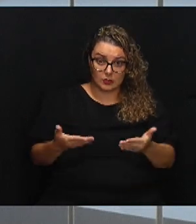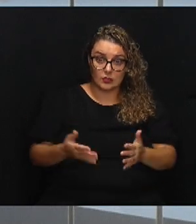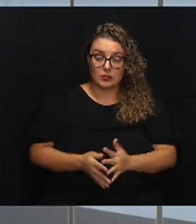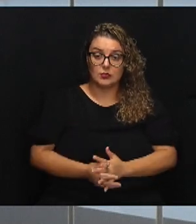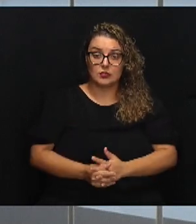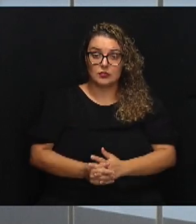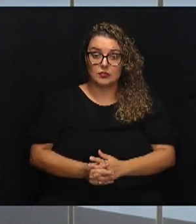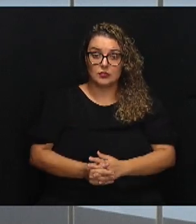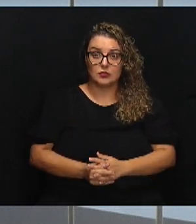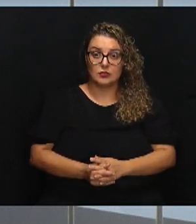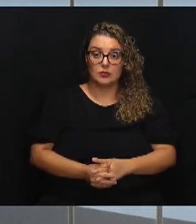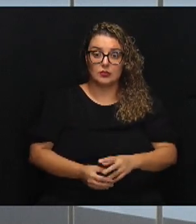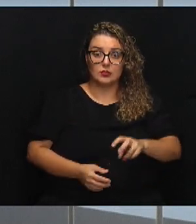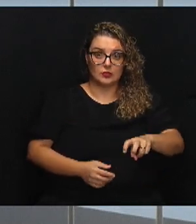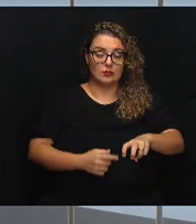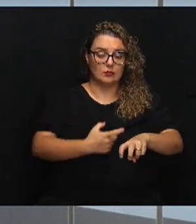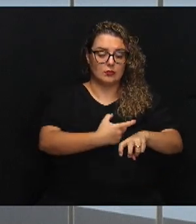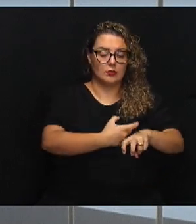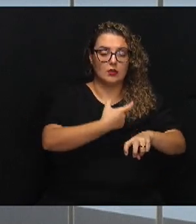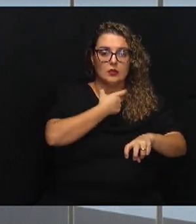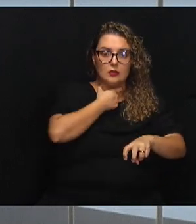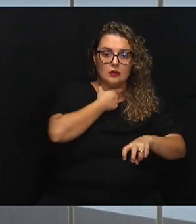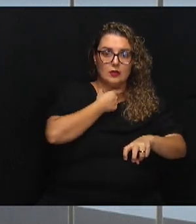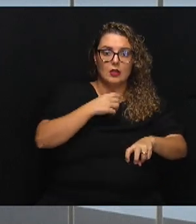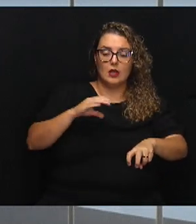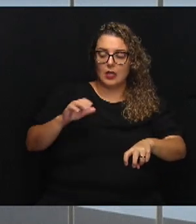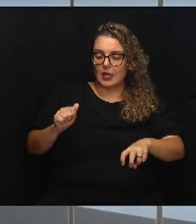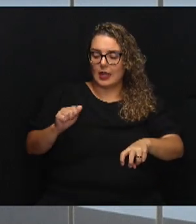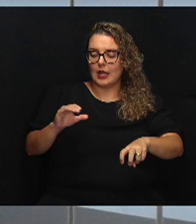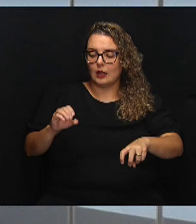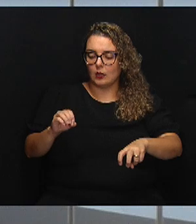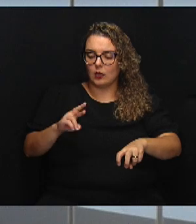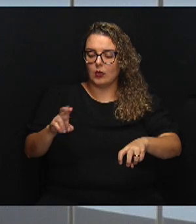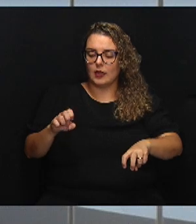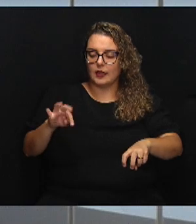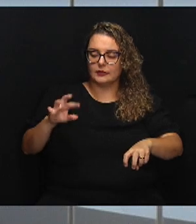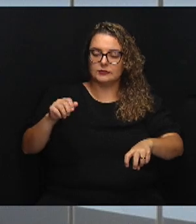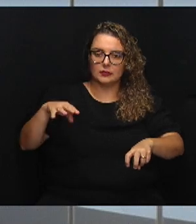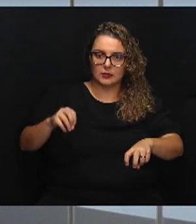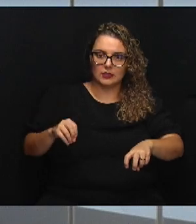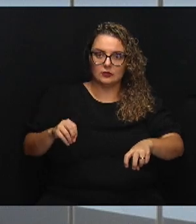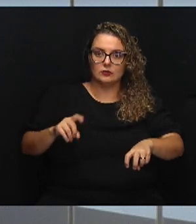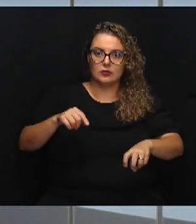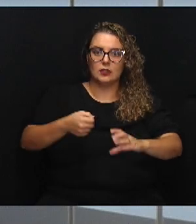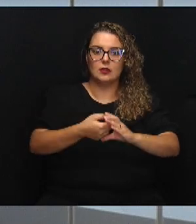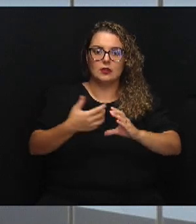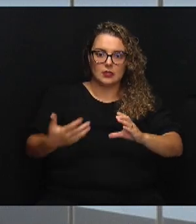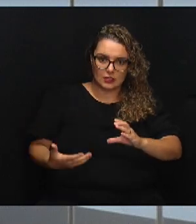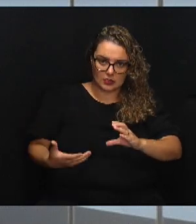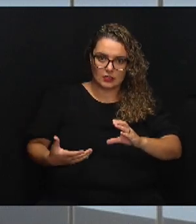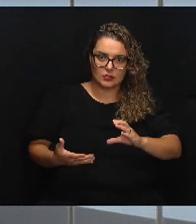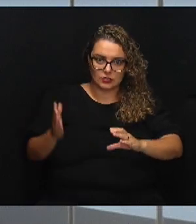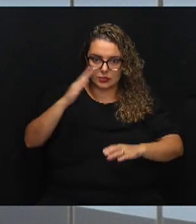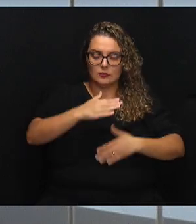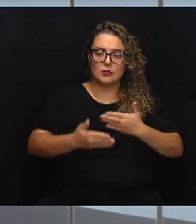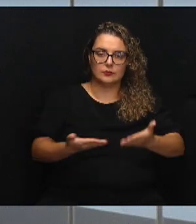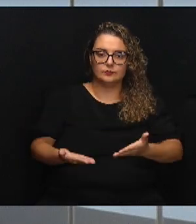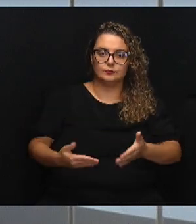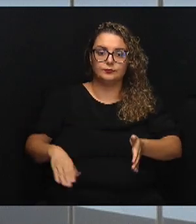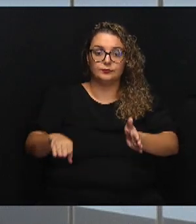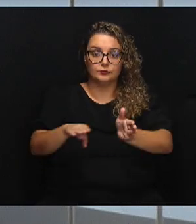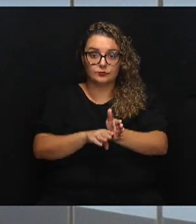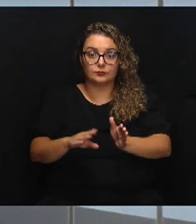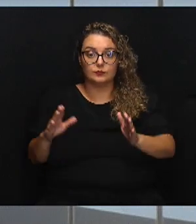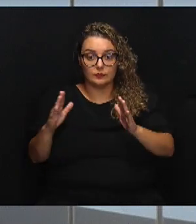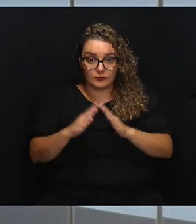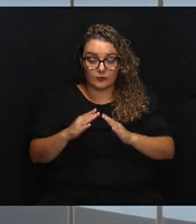sobre acorrentamento. Tá. É o acorrentamento de animais, que configura maus tratos. E sempre quando eu chegava na casa da pessoa e eu me deparava com essa